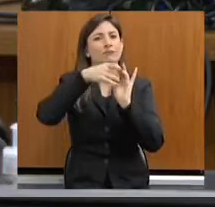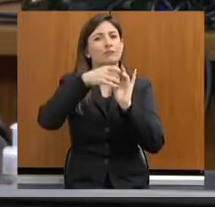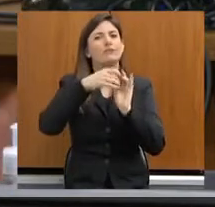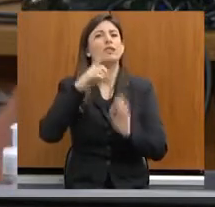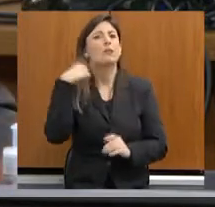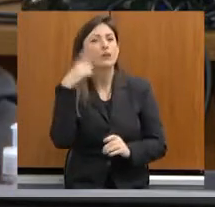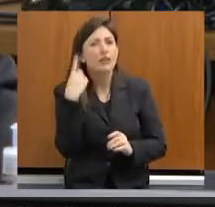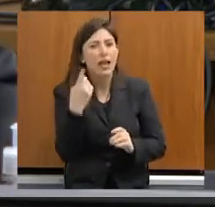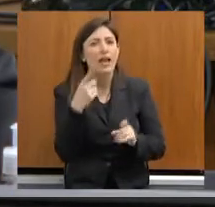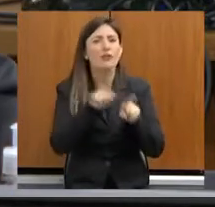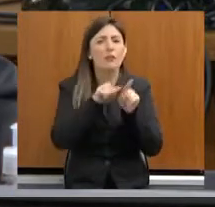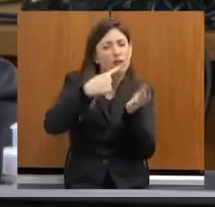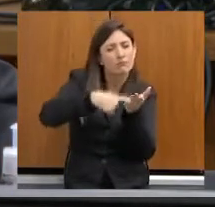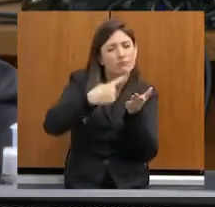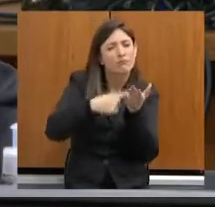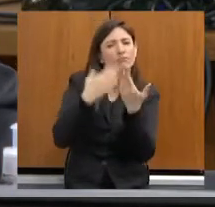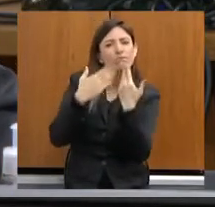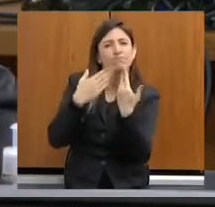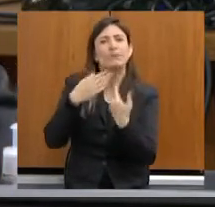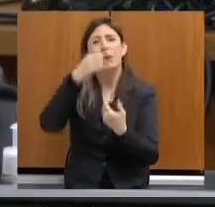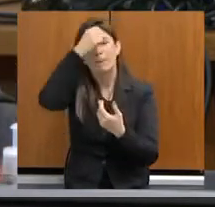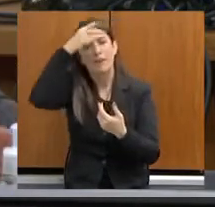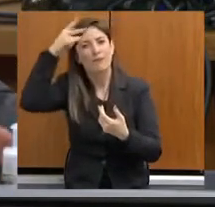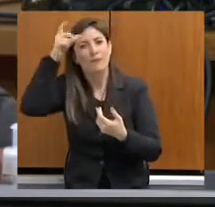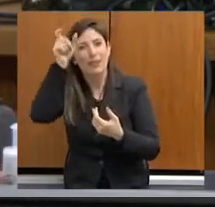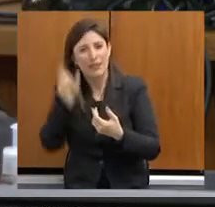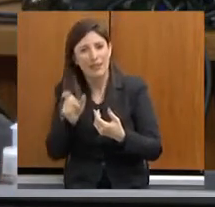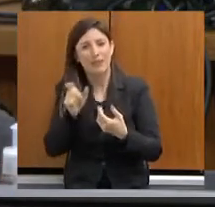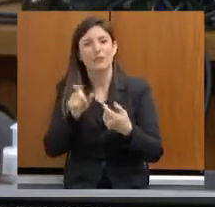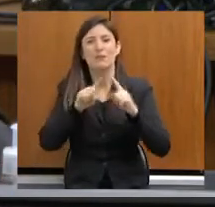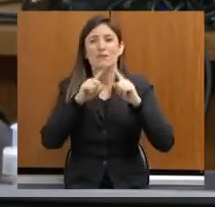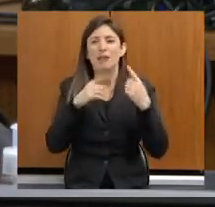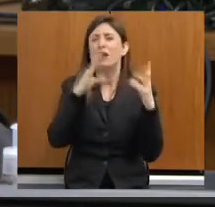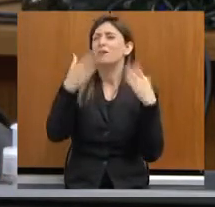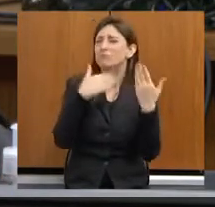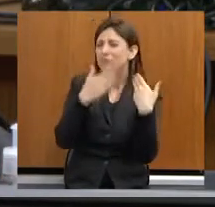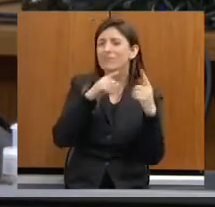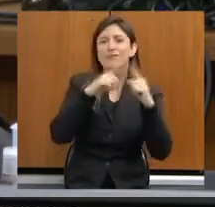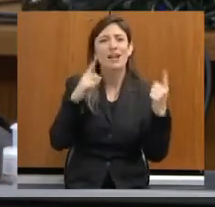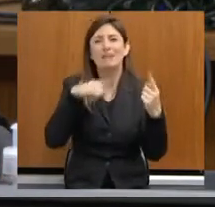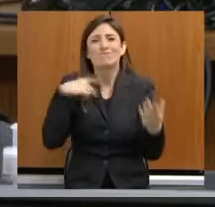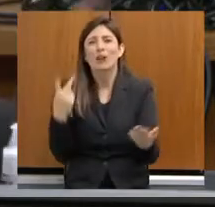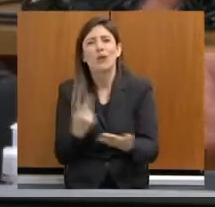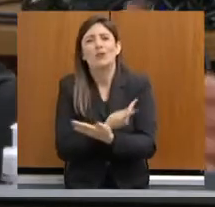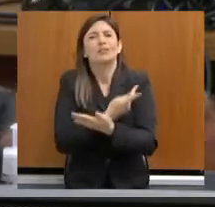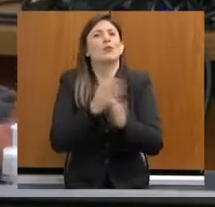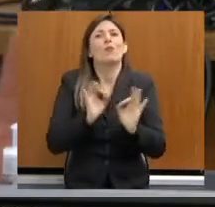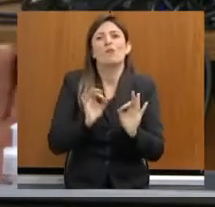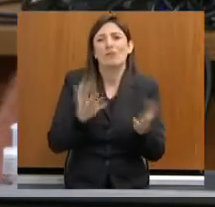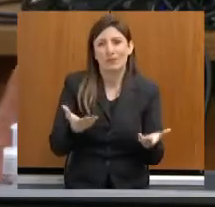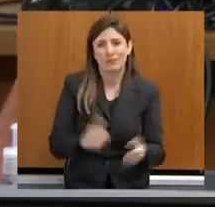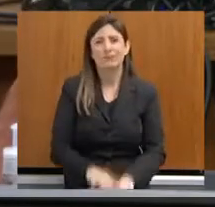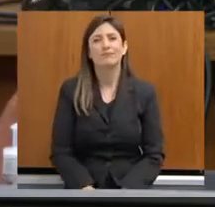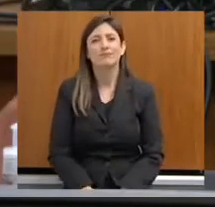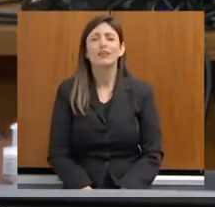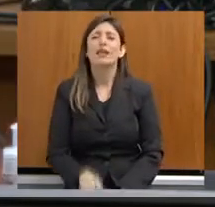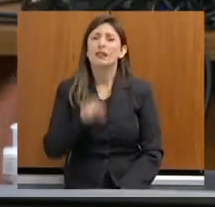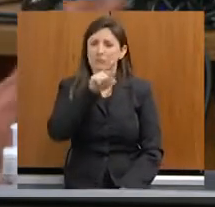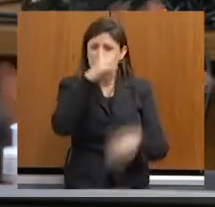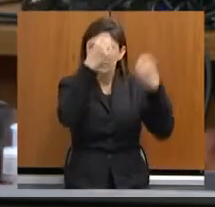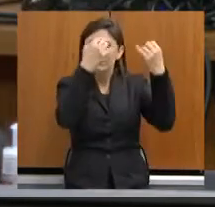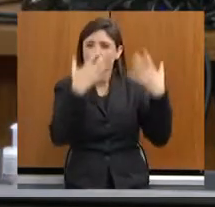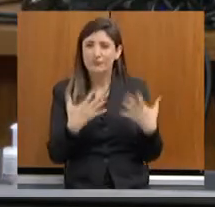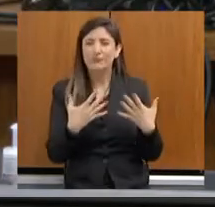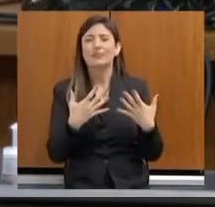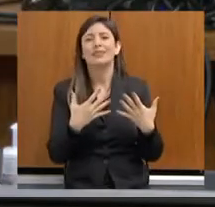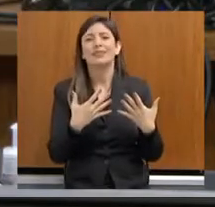Prefeitos que realmente é a coisa não aconteceu mas como a senhora falou aí isso não é uma